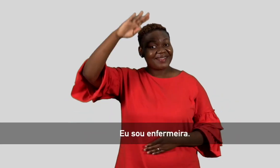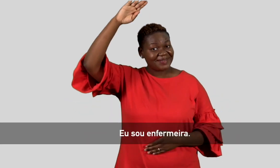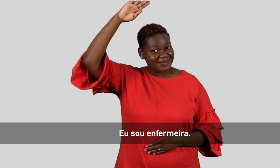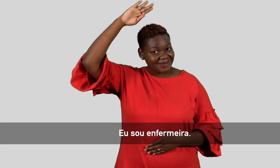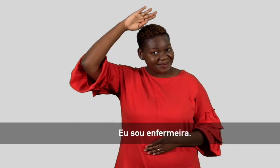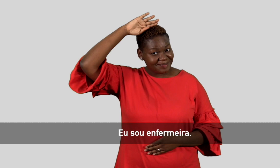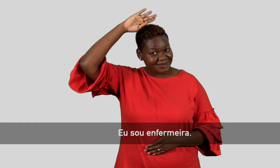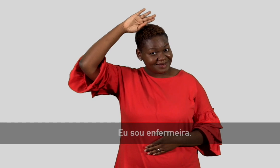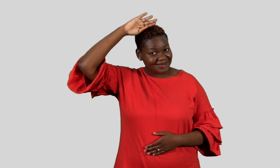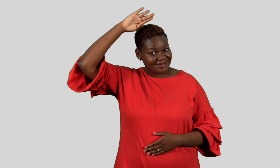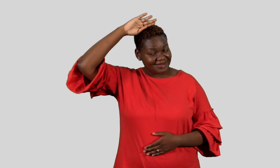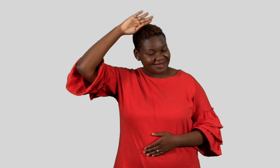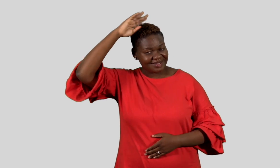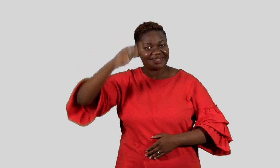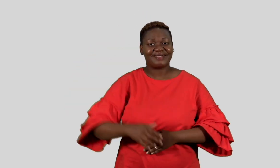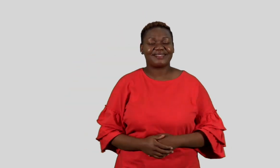Eu sou enfermeira.